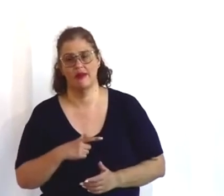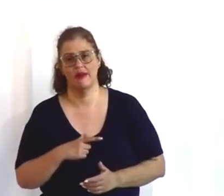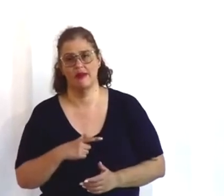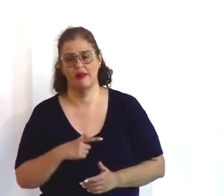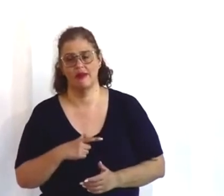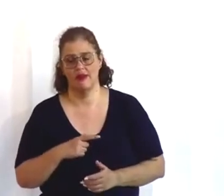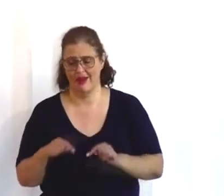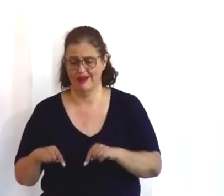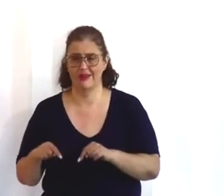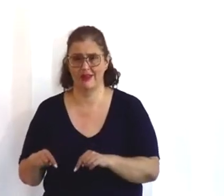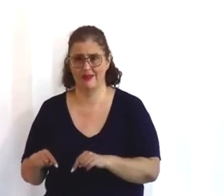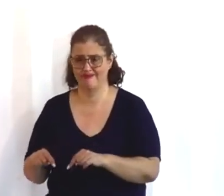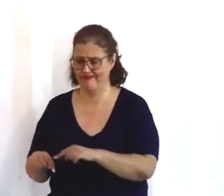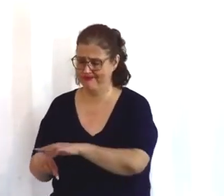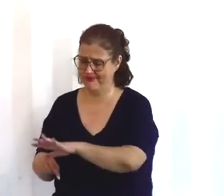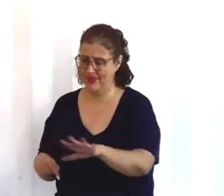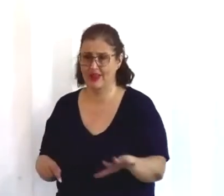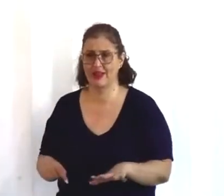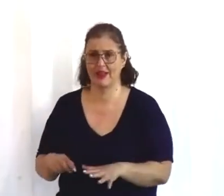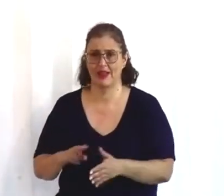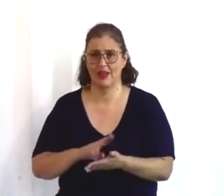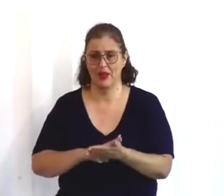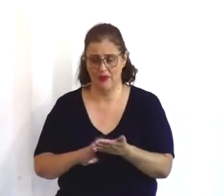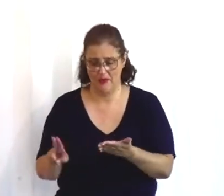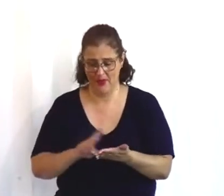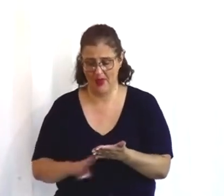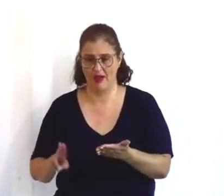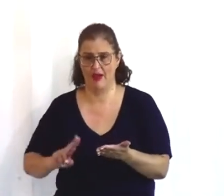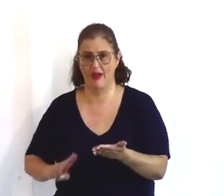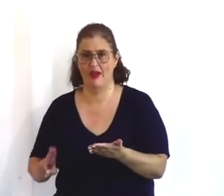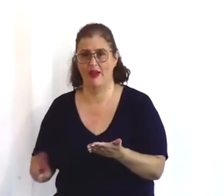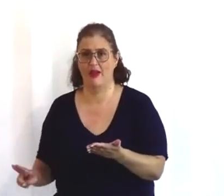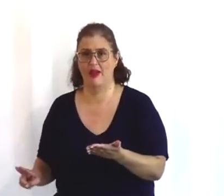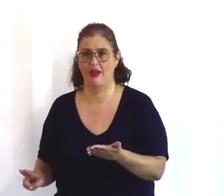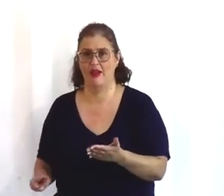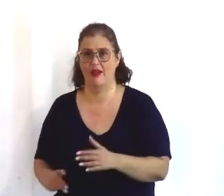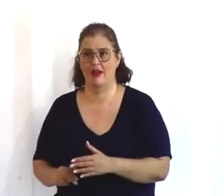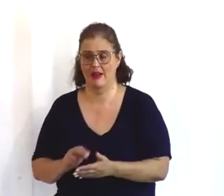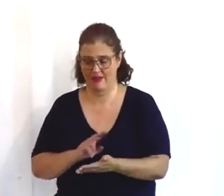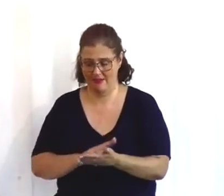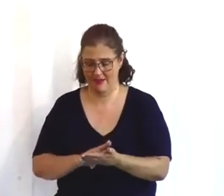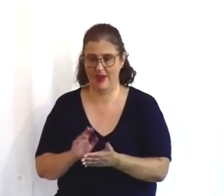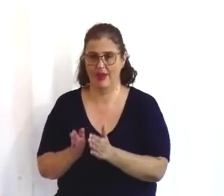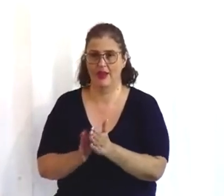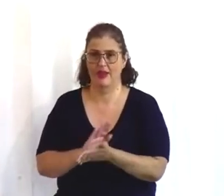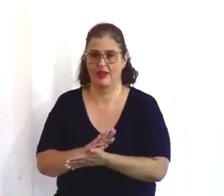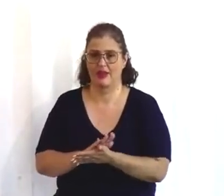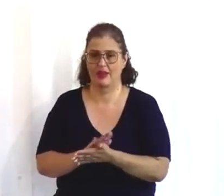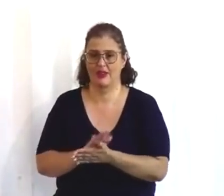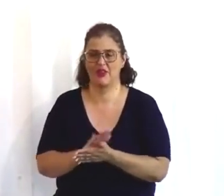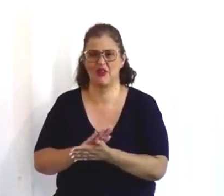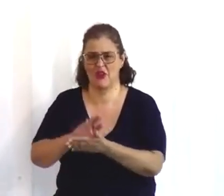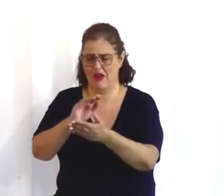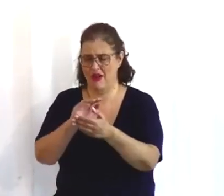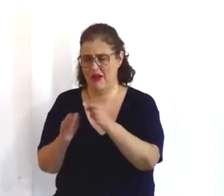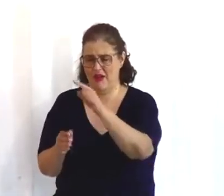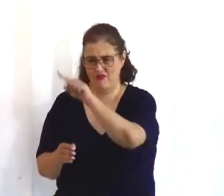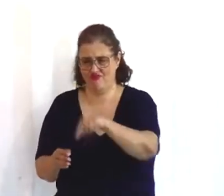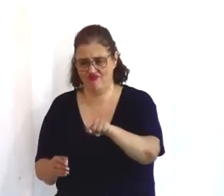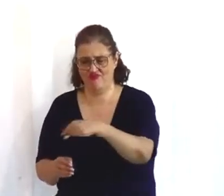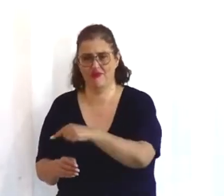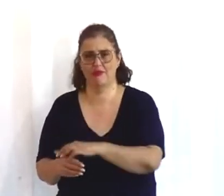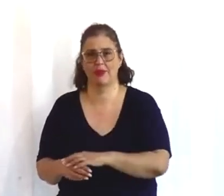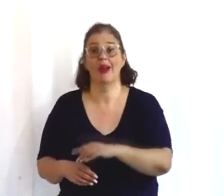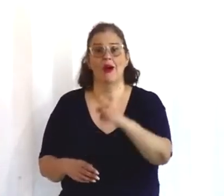na terra. Tem uma moda nova aí surgindo agora nas mídias, que é: cancela fulano, vou cancelar o fulano, vamos tirar o fulano,